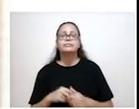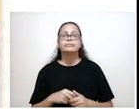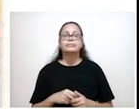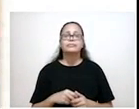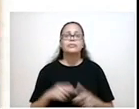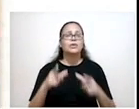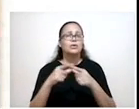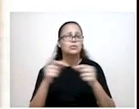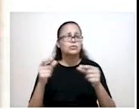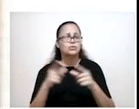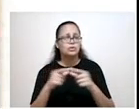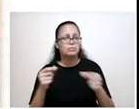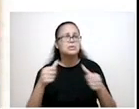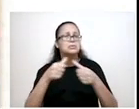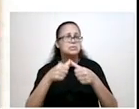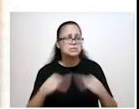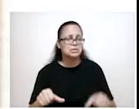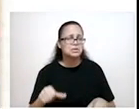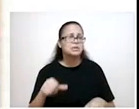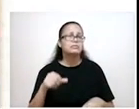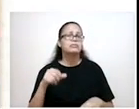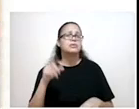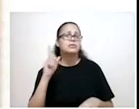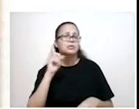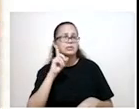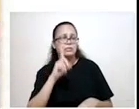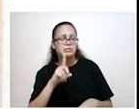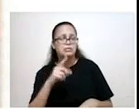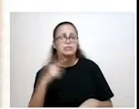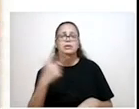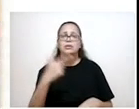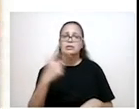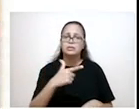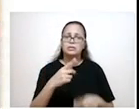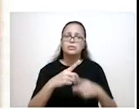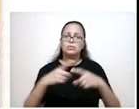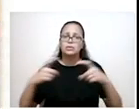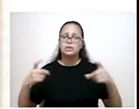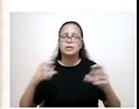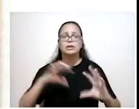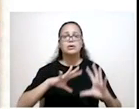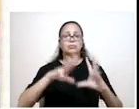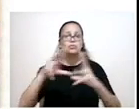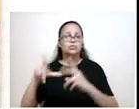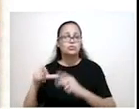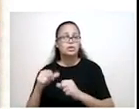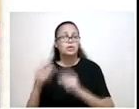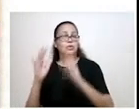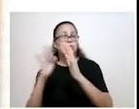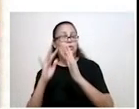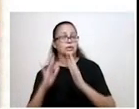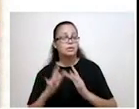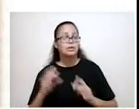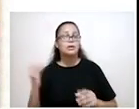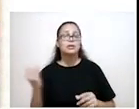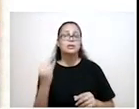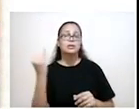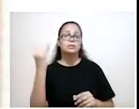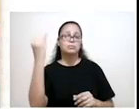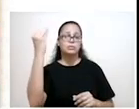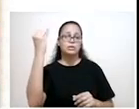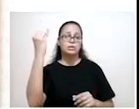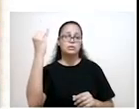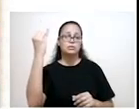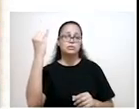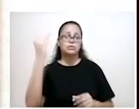atuação norte-americana na Segunda Guerra Mundial. Um detalhe importantíssimo, pessoal, desse conteúdo: a